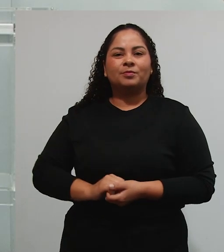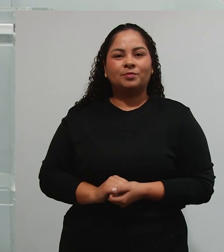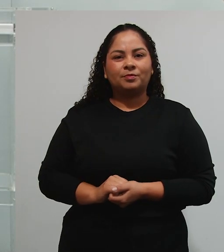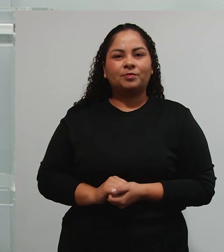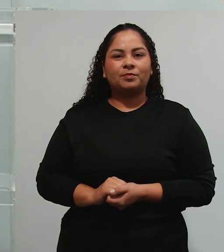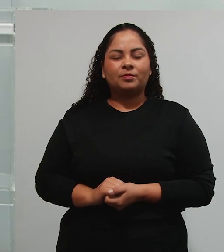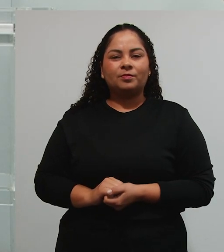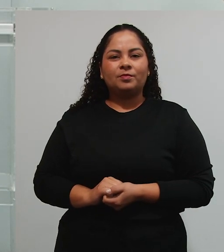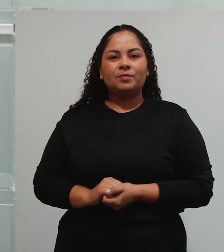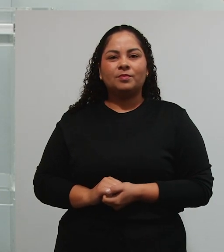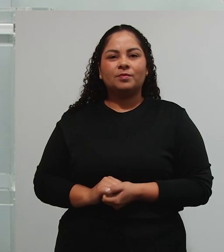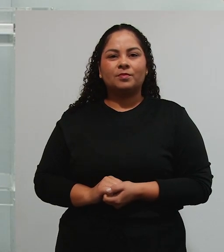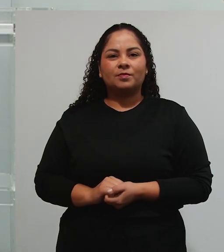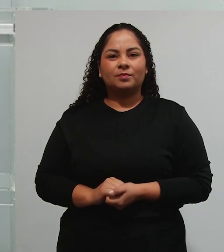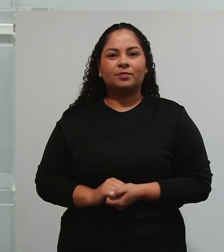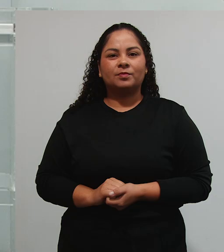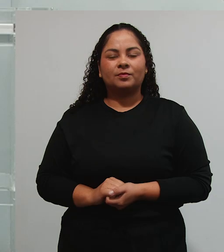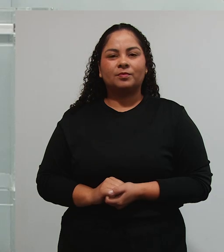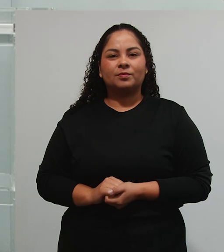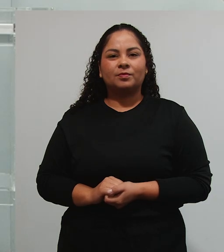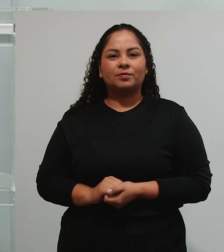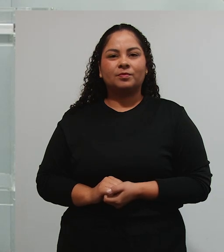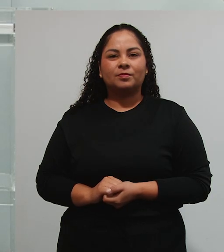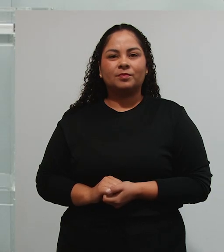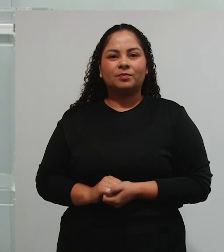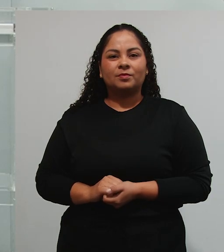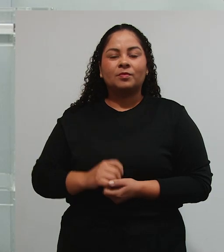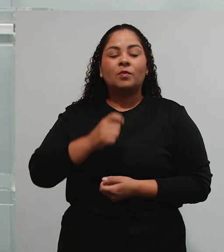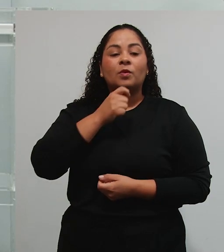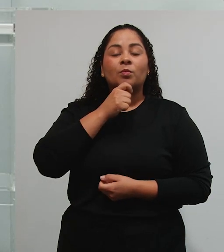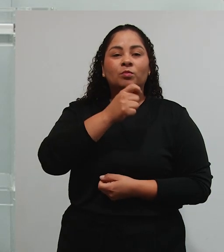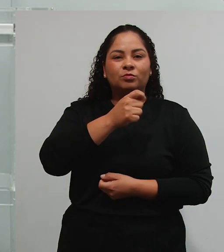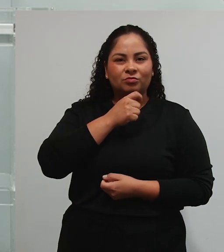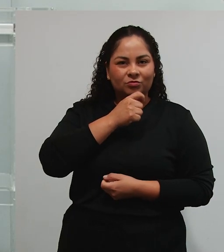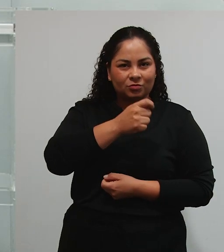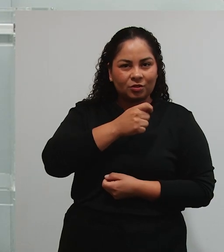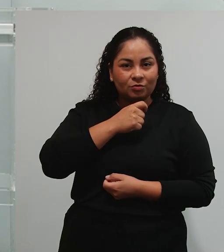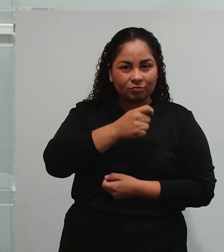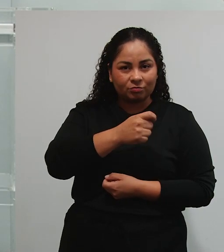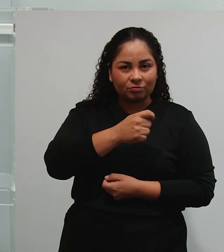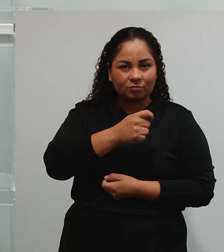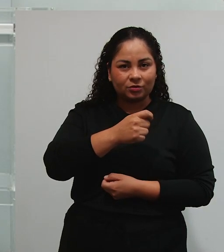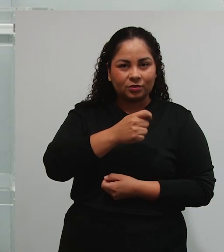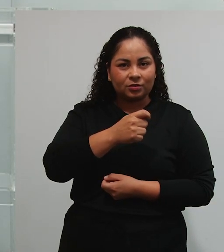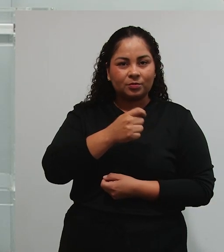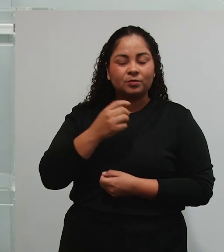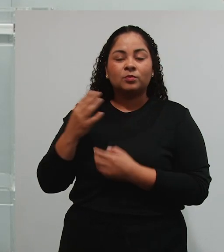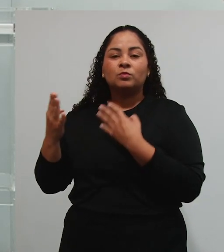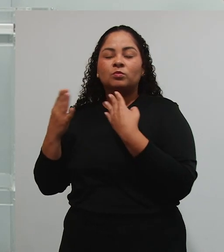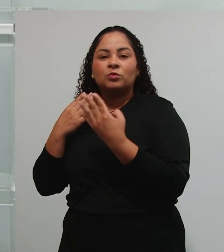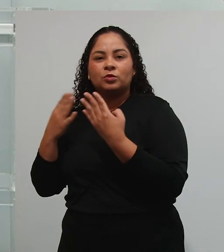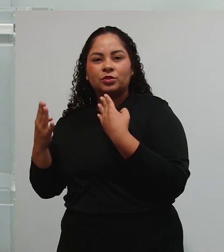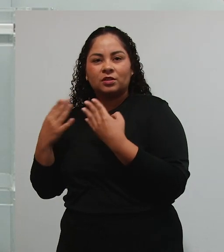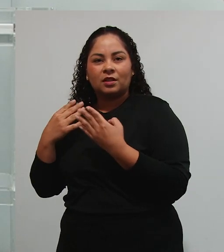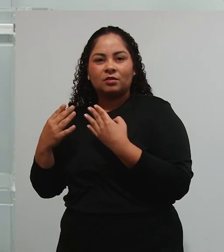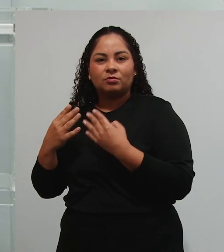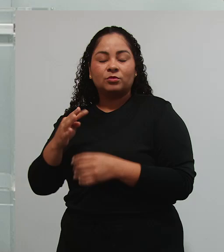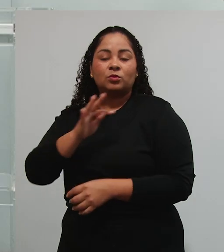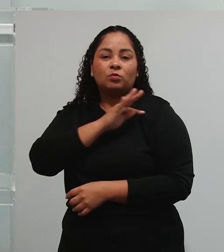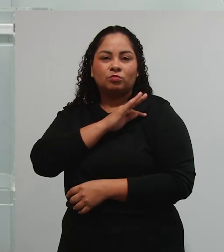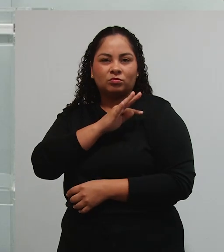né, uma versão mais ampliada da entrevista. Mas tanto a entrevista quanto o diálogo são técnicas